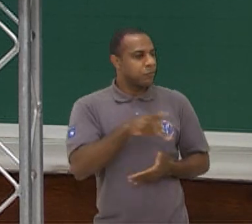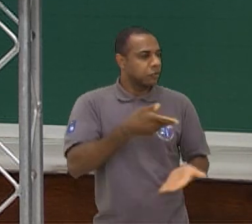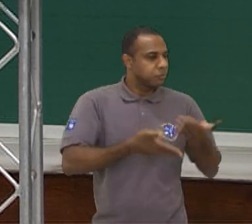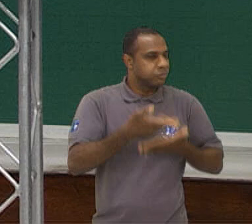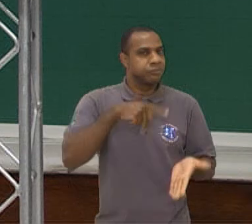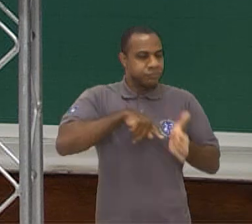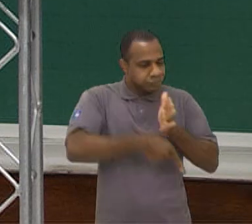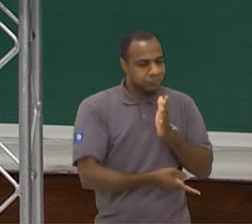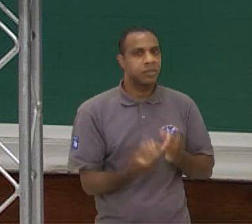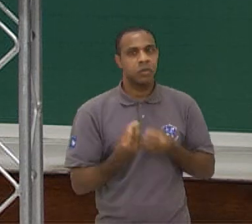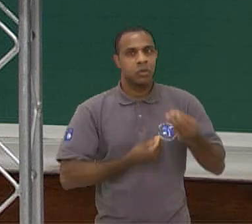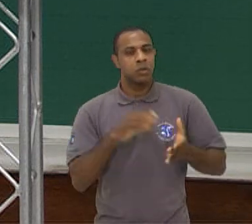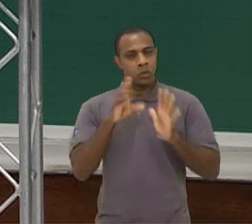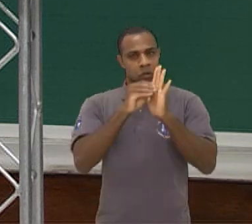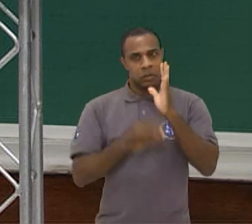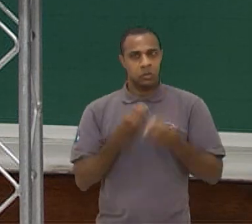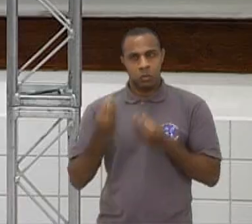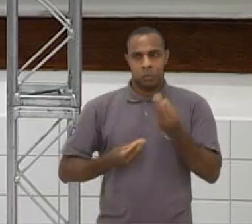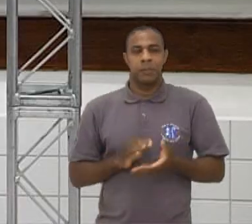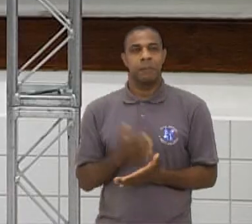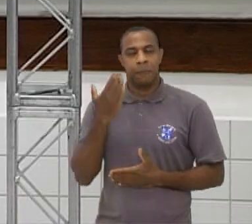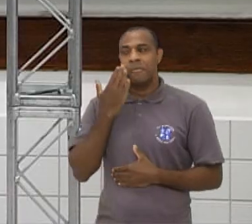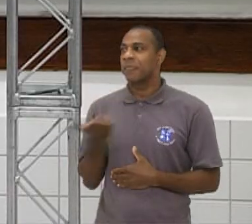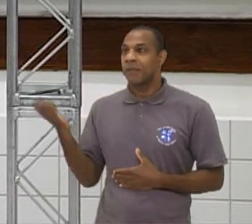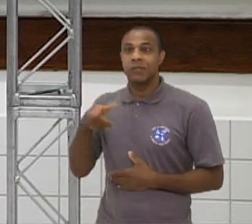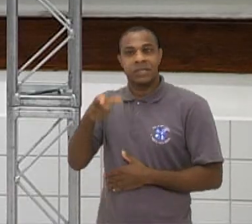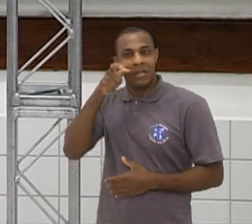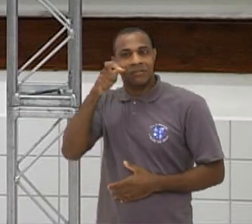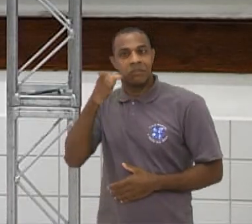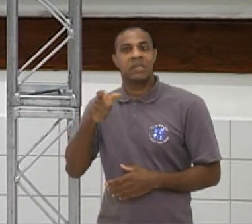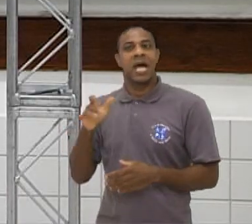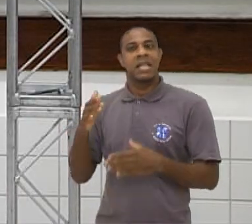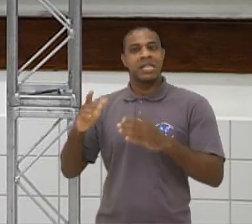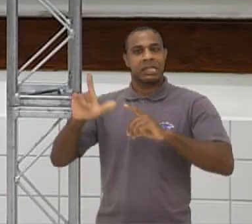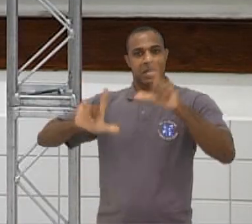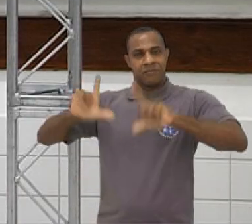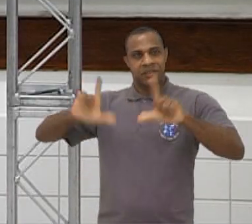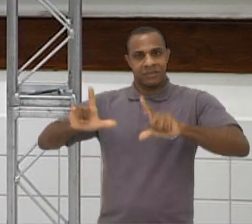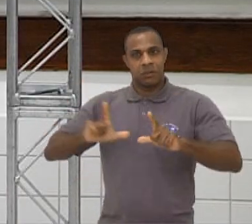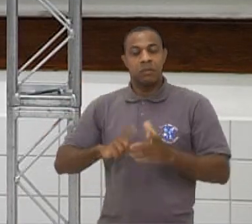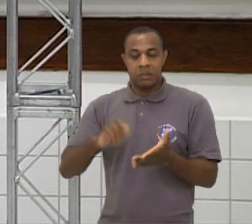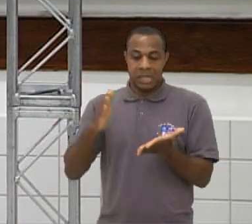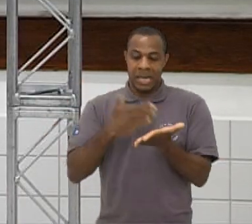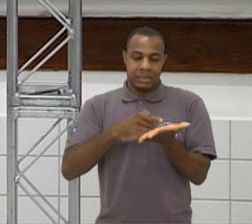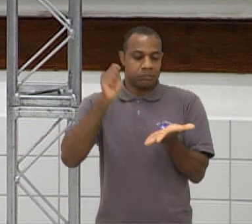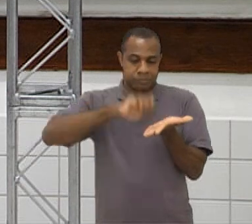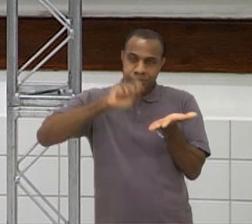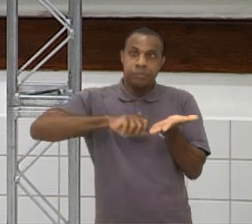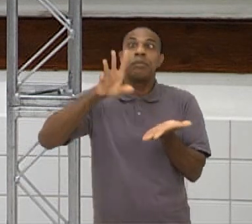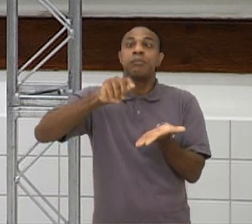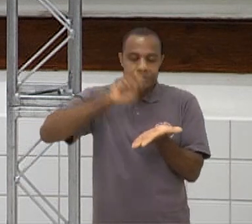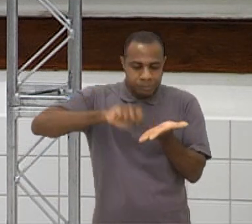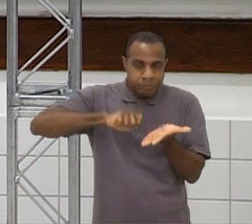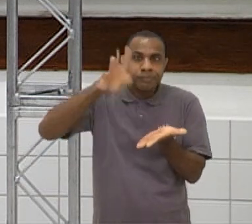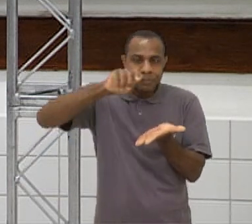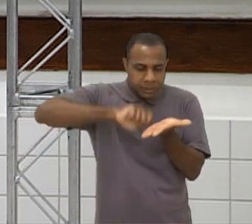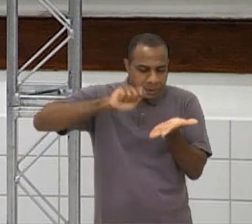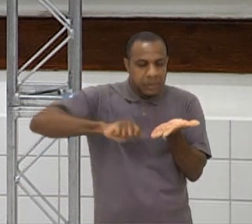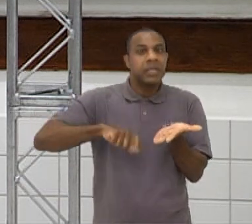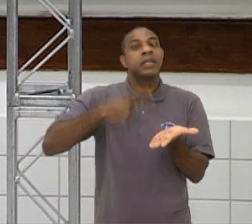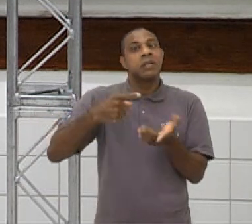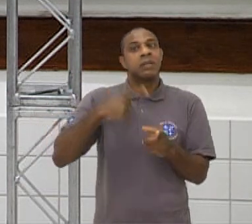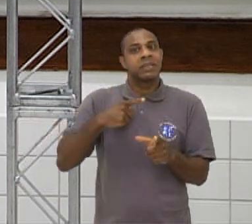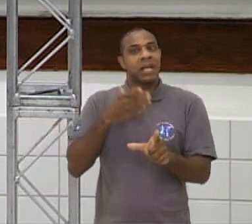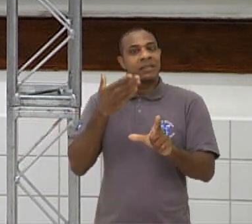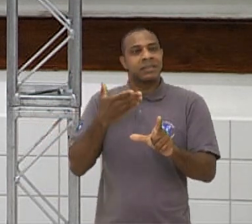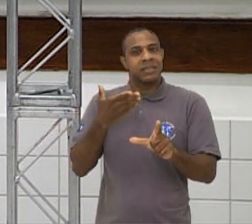e ter compreensão desse conteúdo, tá bom? Quem está assistindo na televisão, anota no seu caderno, para você depois poder estudar. Quem está